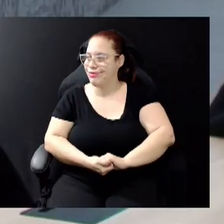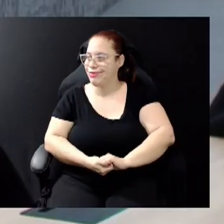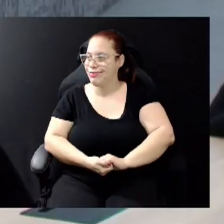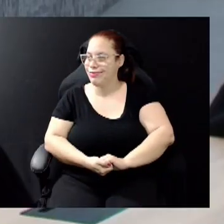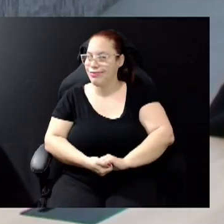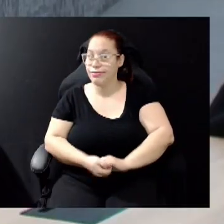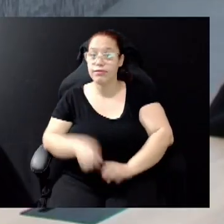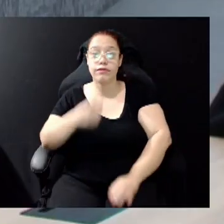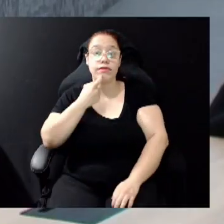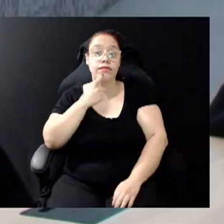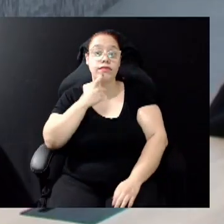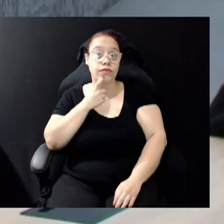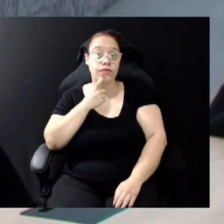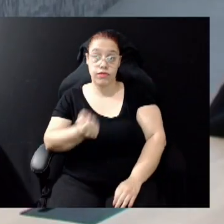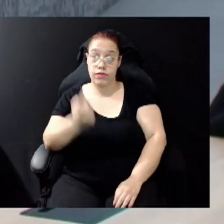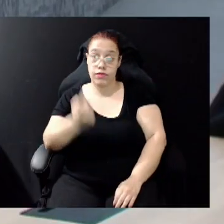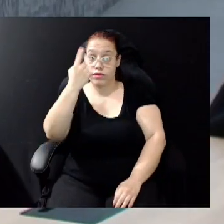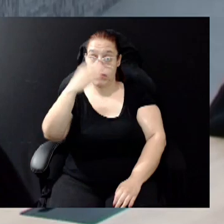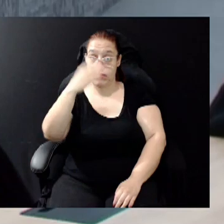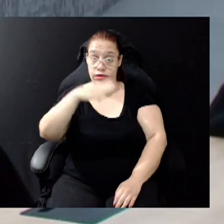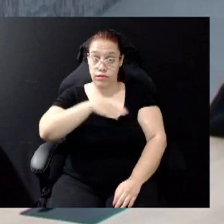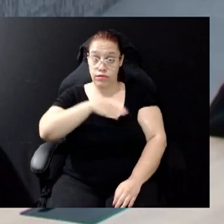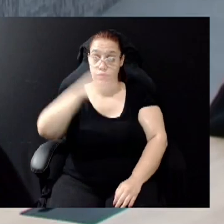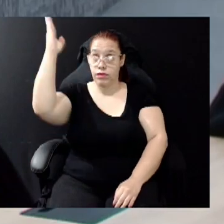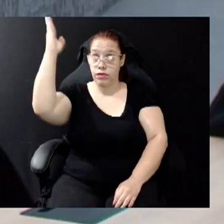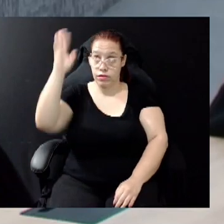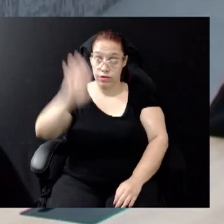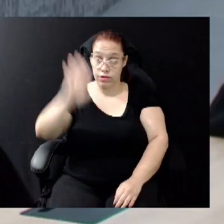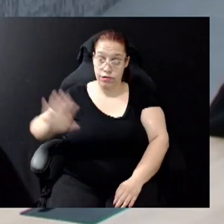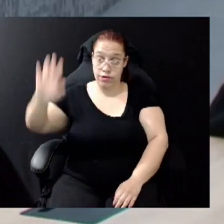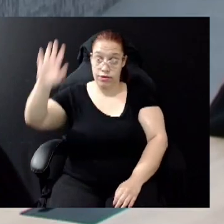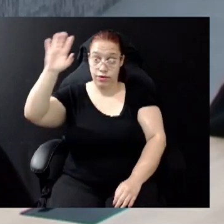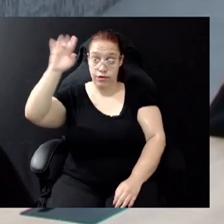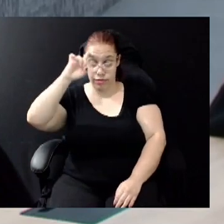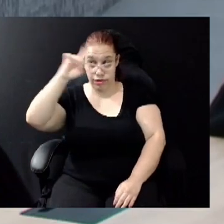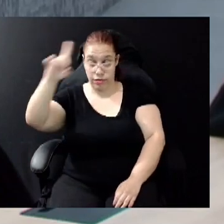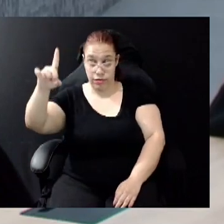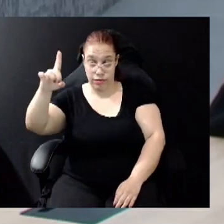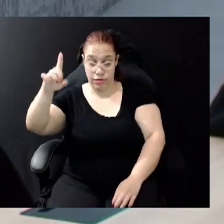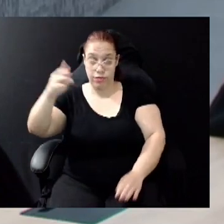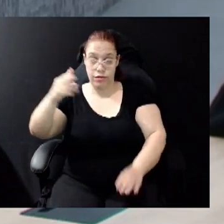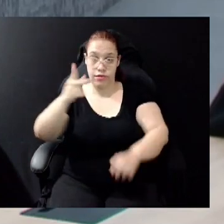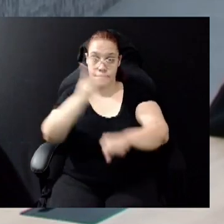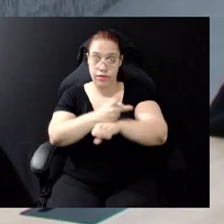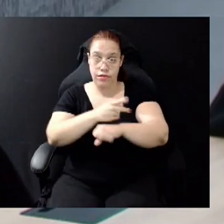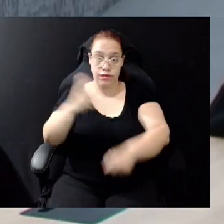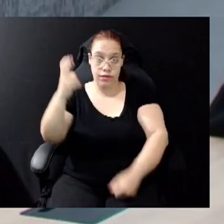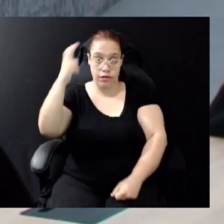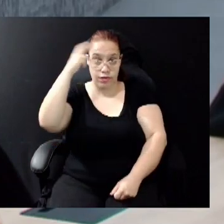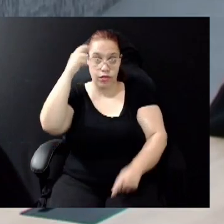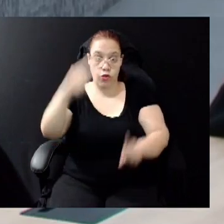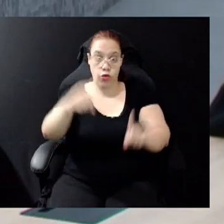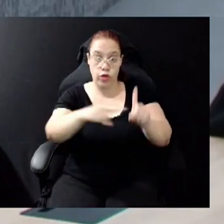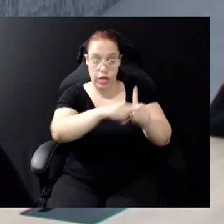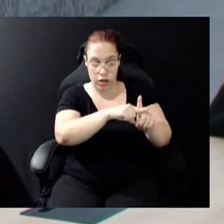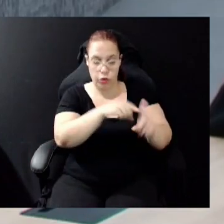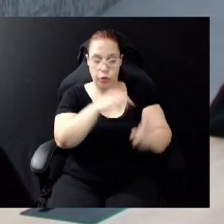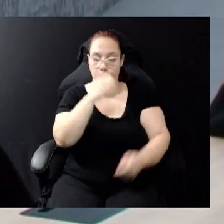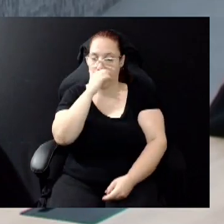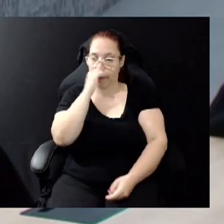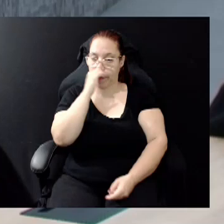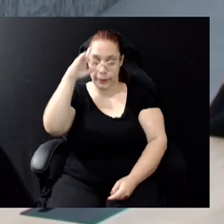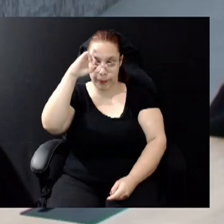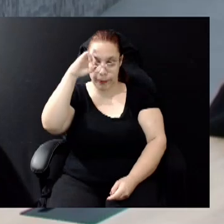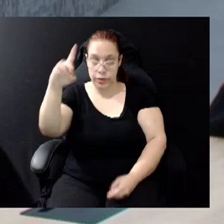Campinas é a primeira cidade do Brasil a instituir o Dia do Patrimônio Cultural Funerário. A data foi